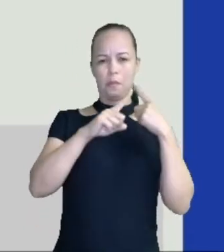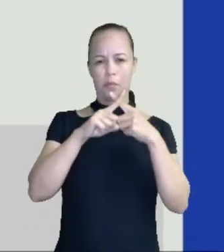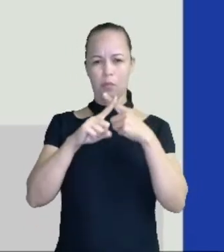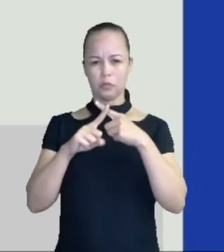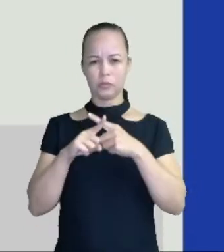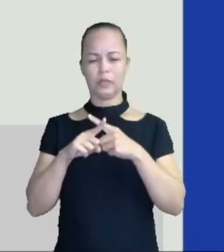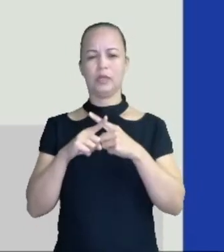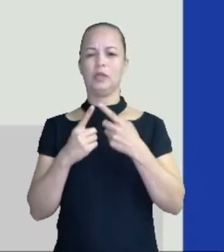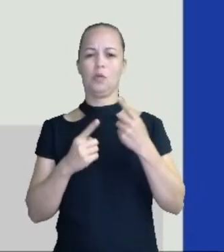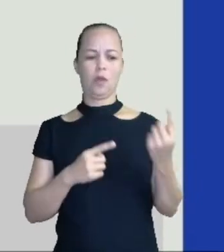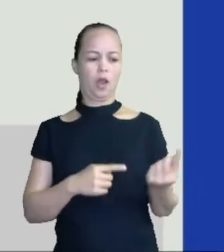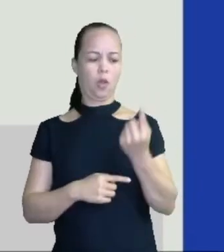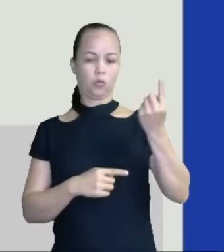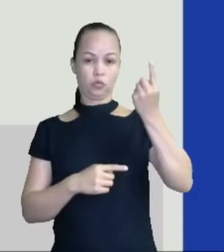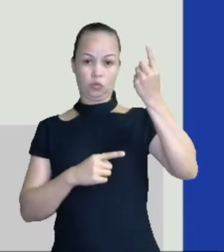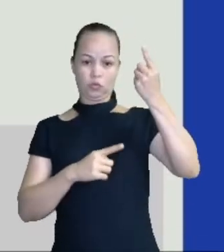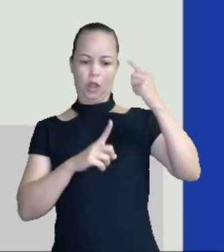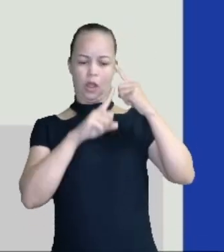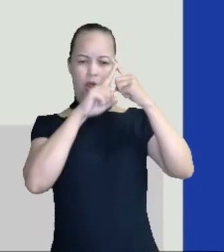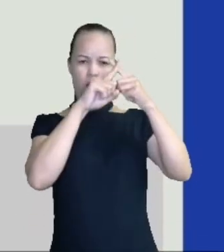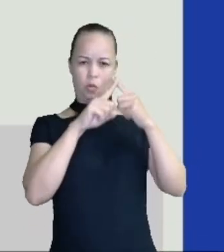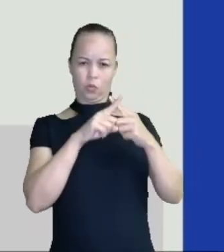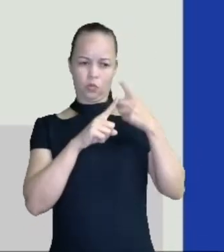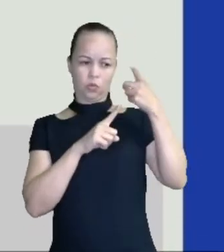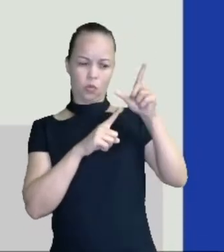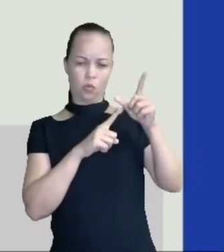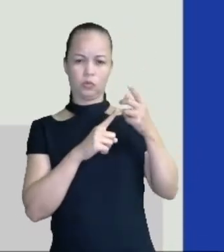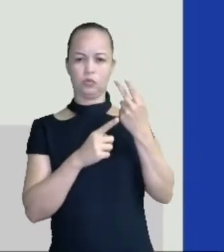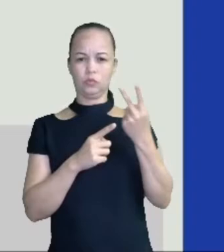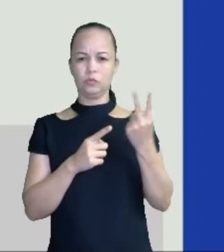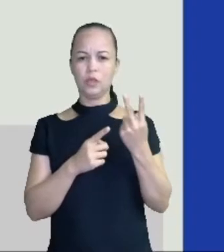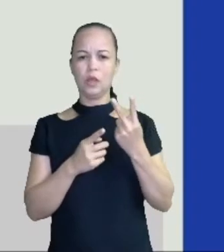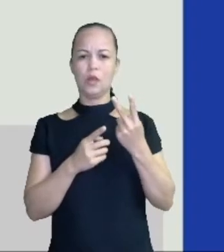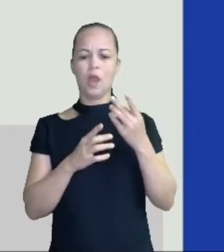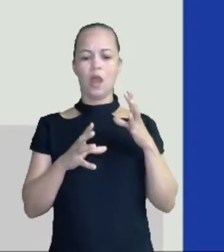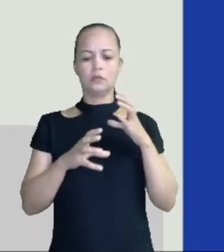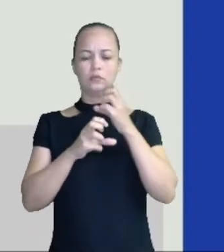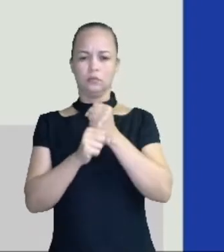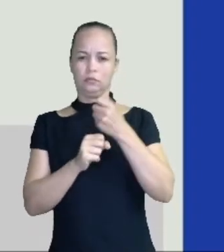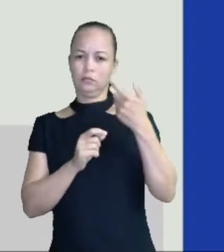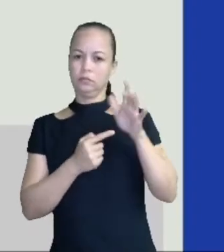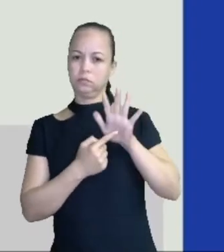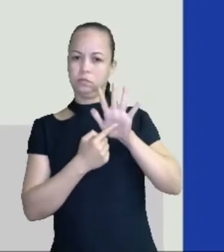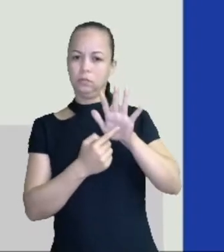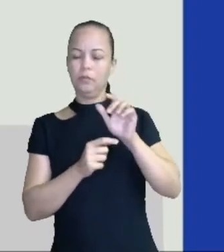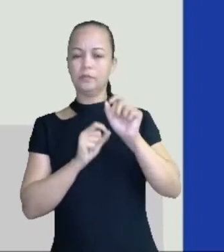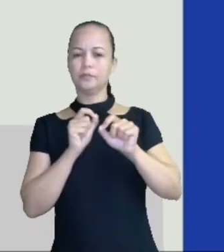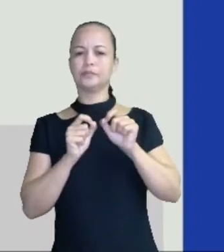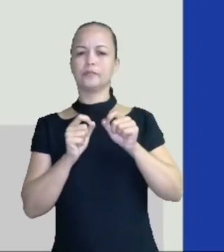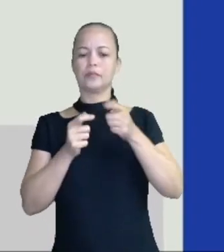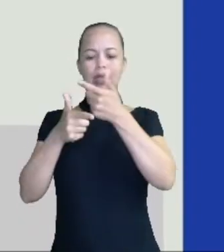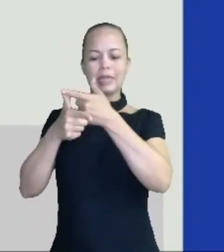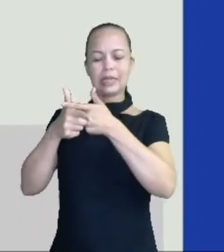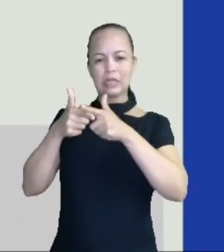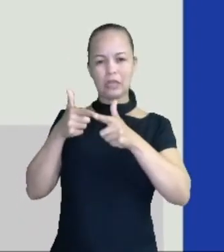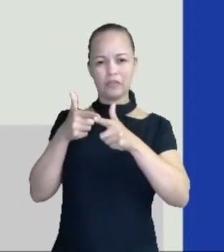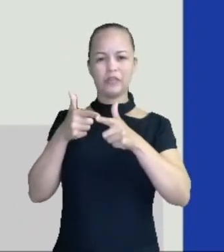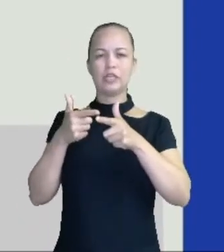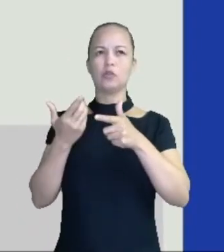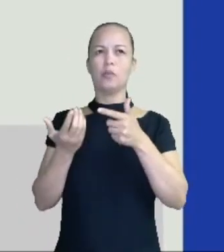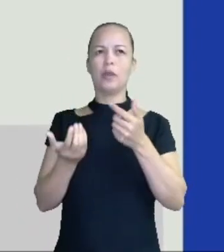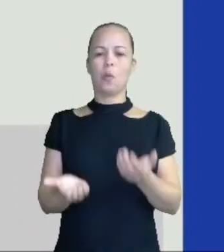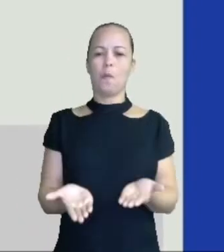nossa altura por ela mesma, né, e o resultado dessa multiplicação a gente divide, né, pelo